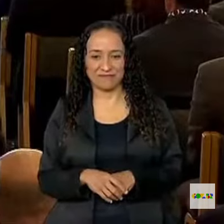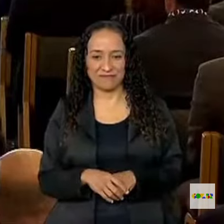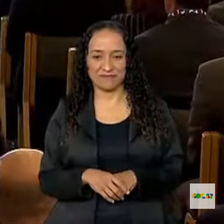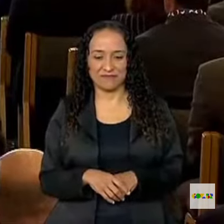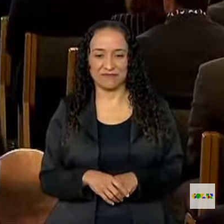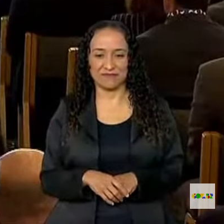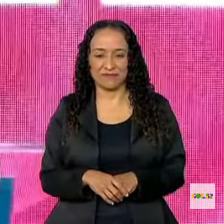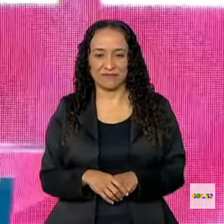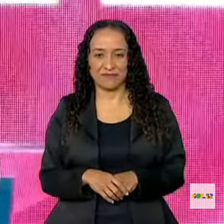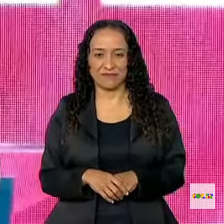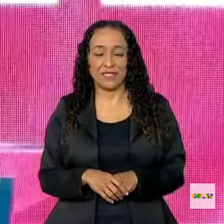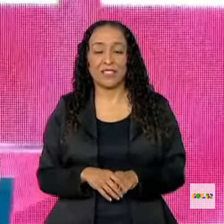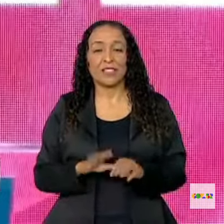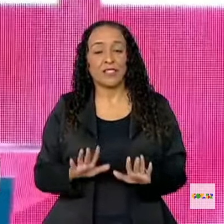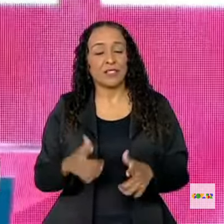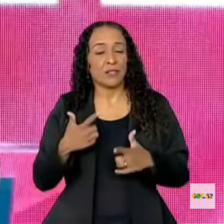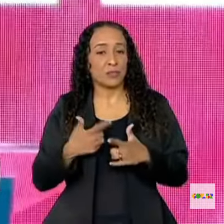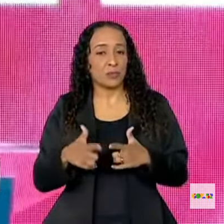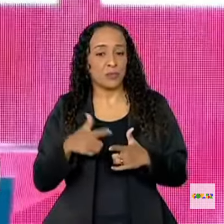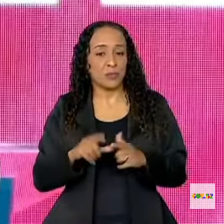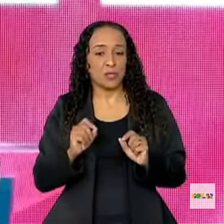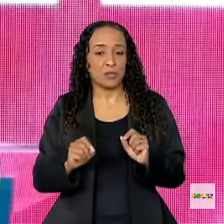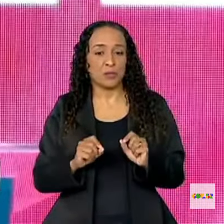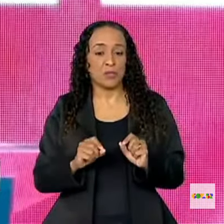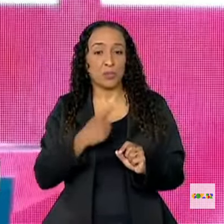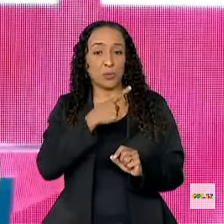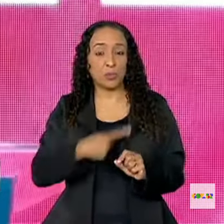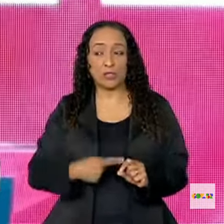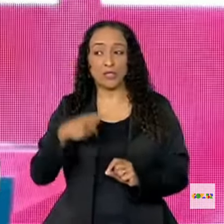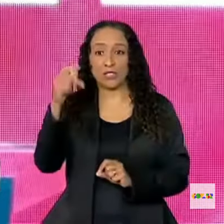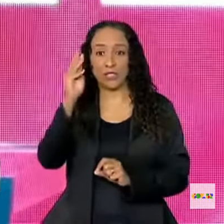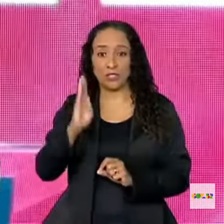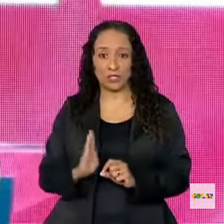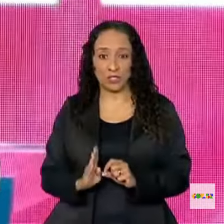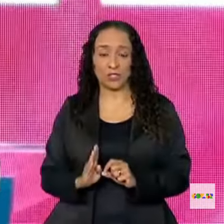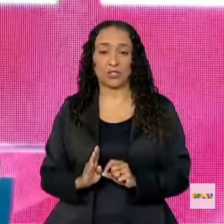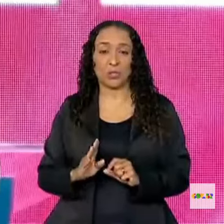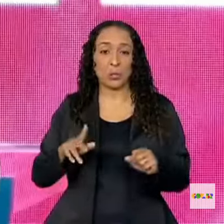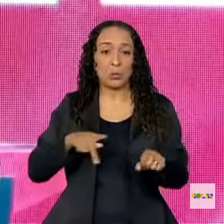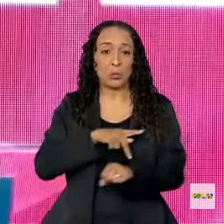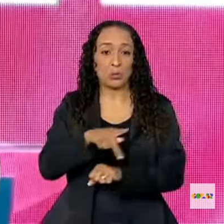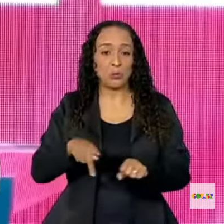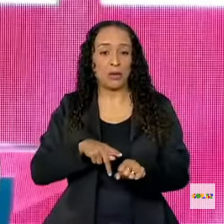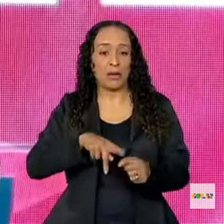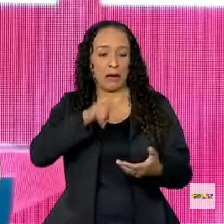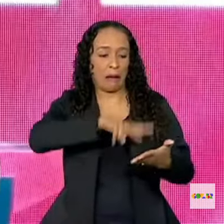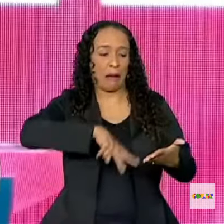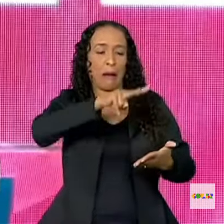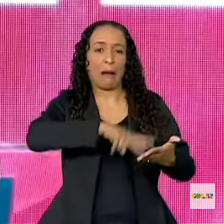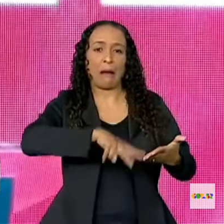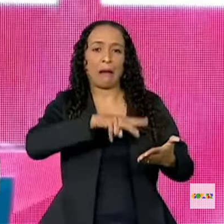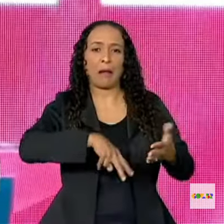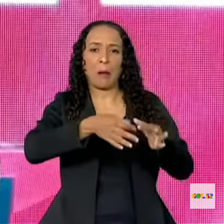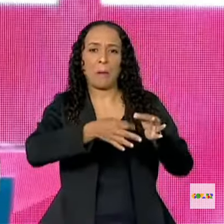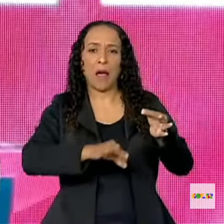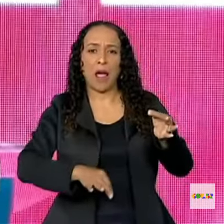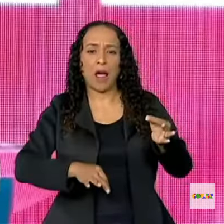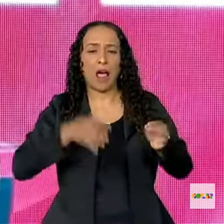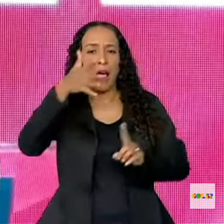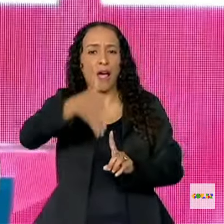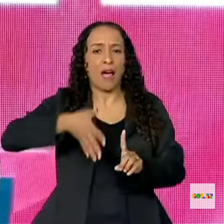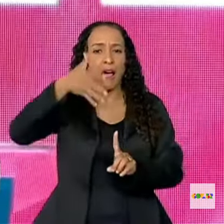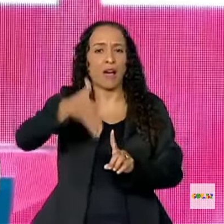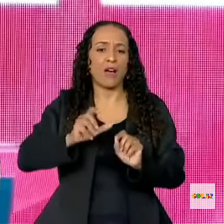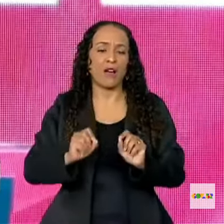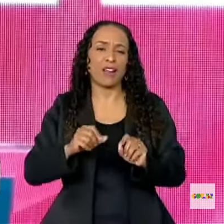aqui problema de um presidente da república ler um discurso